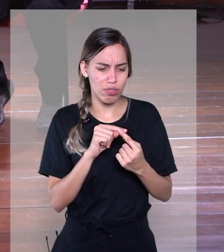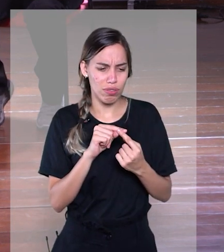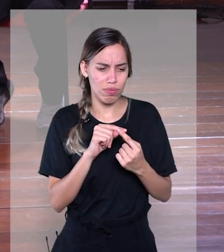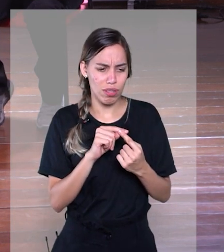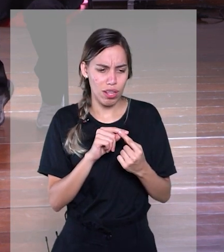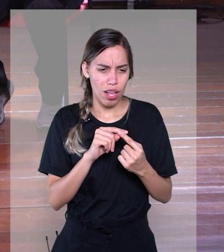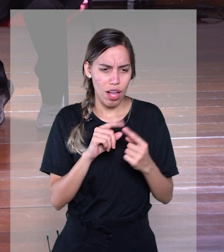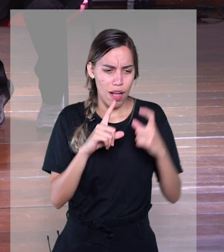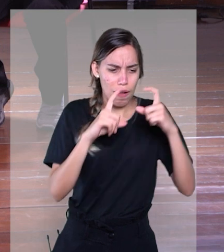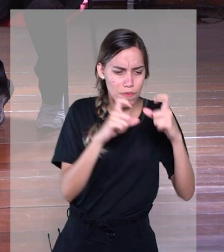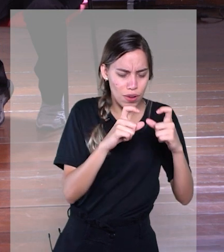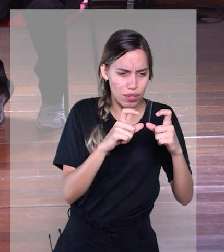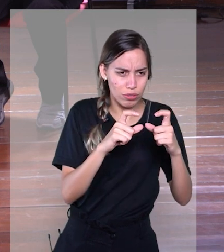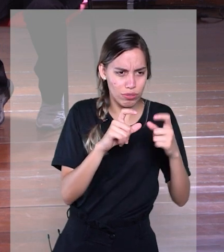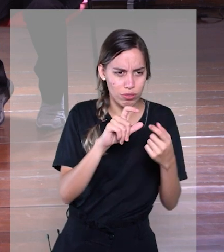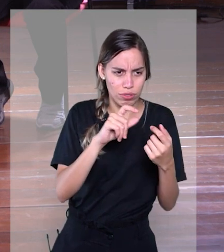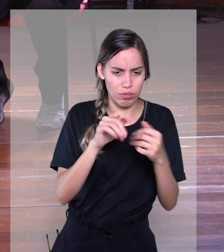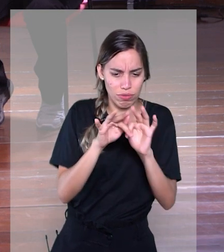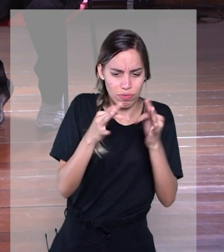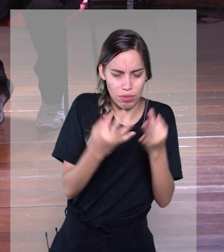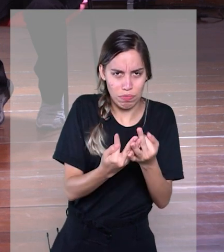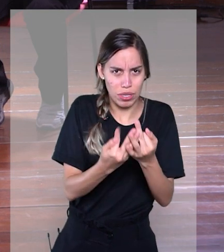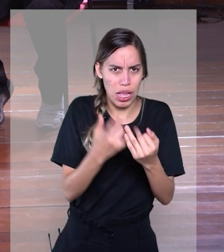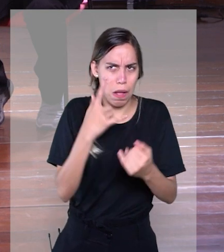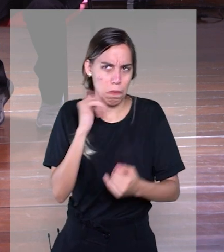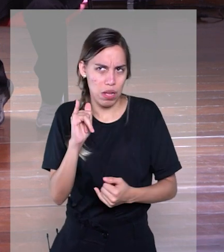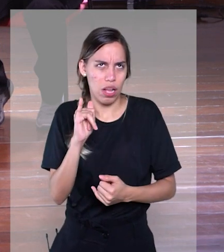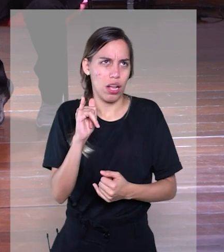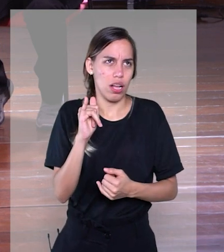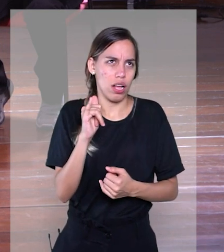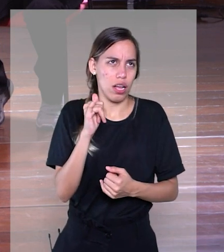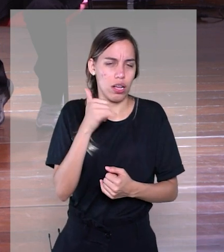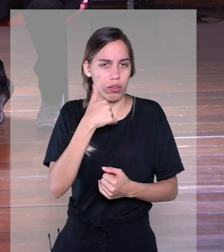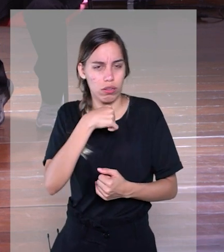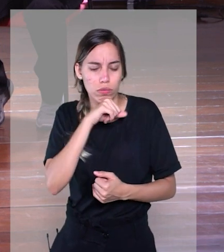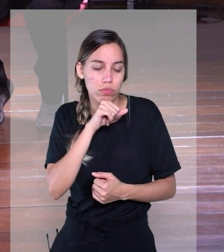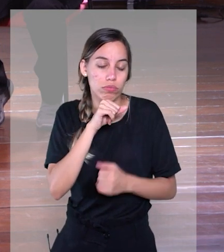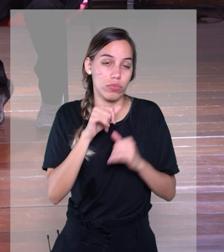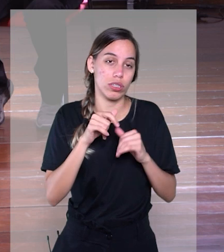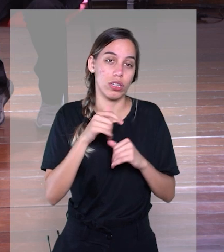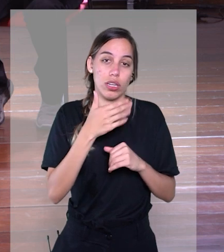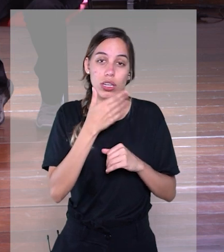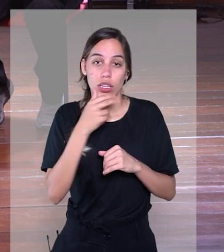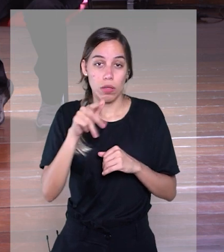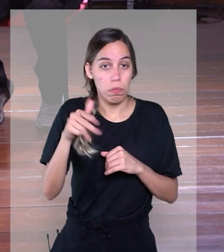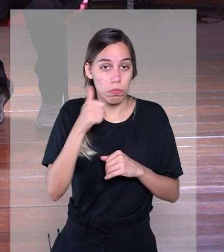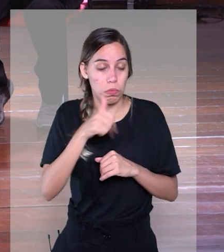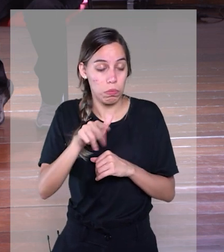com as fotos da família, dos pais, dos irmãos. Ele foi o último da família dele a morrer,